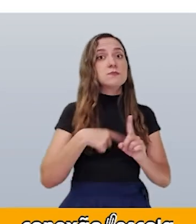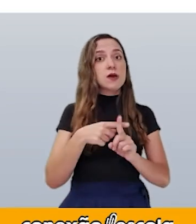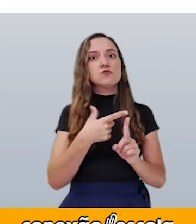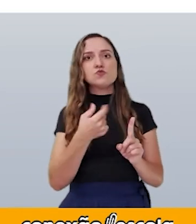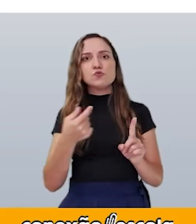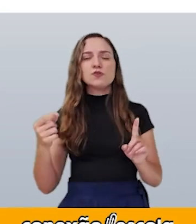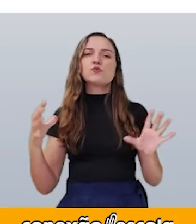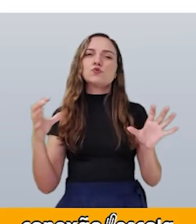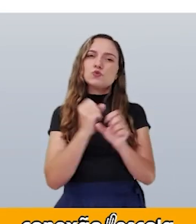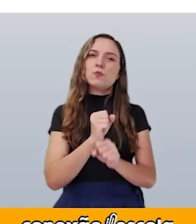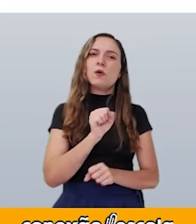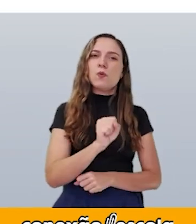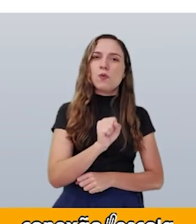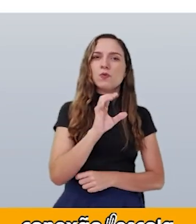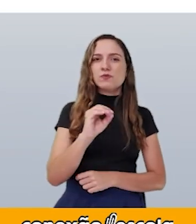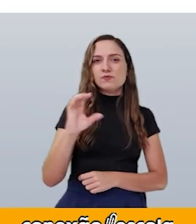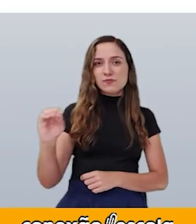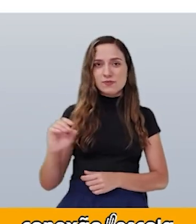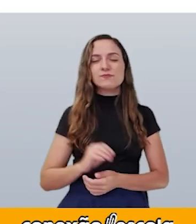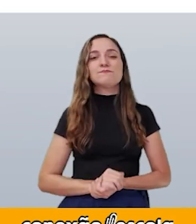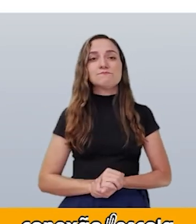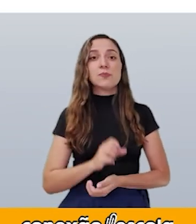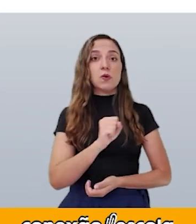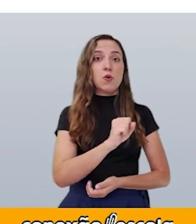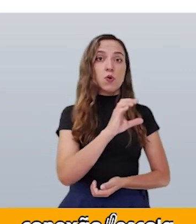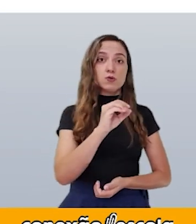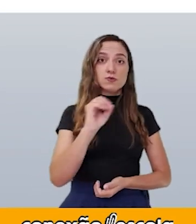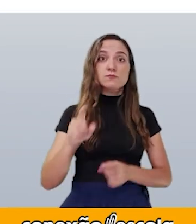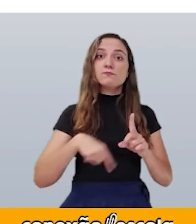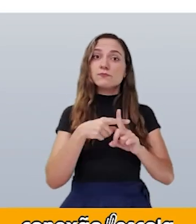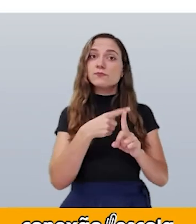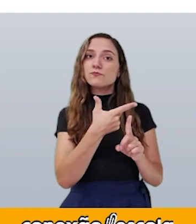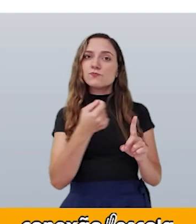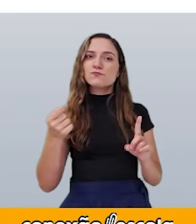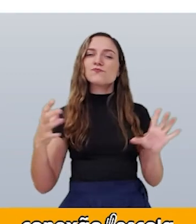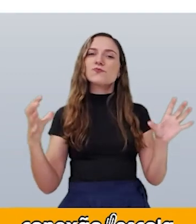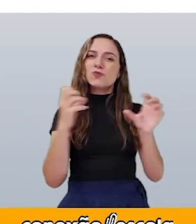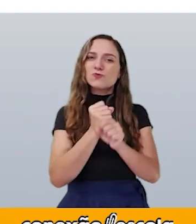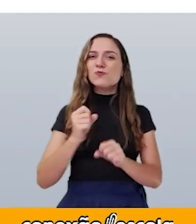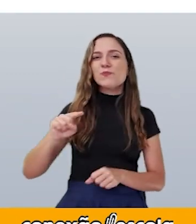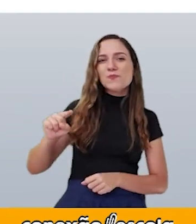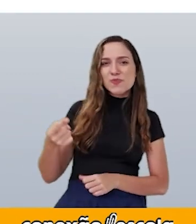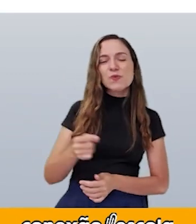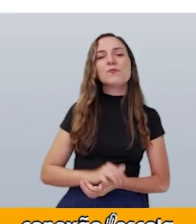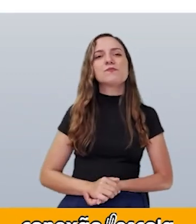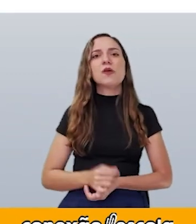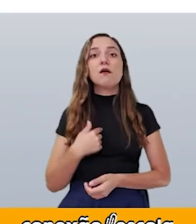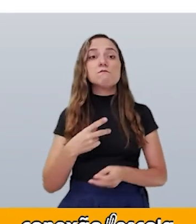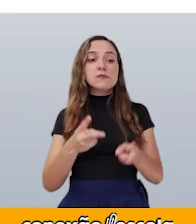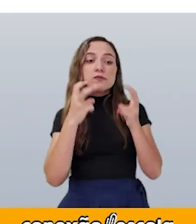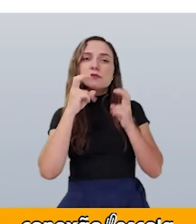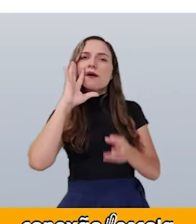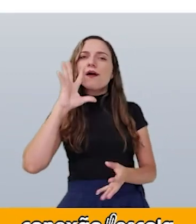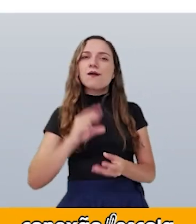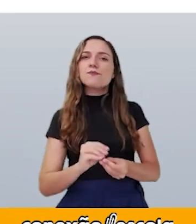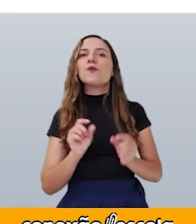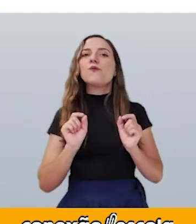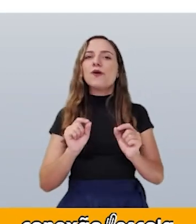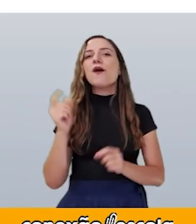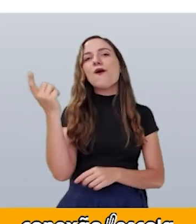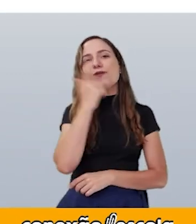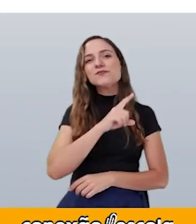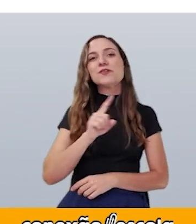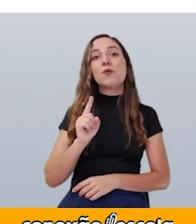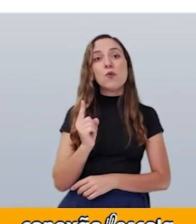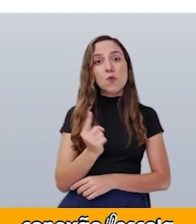200, 800. 800 mais 200, 1.000. Aqui eu já tenho 1